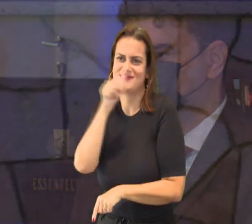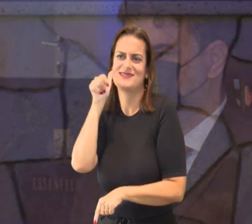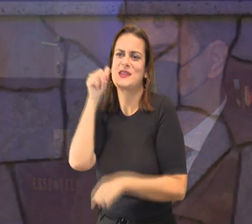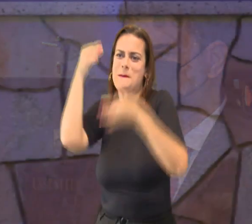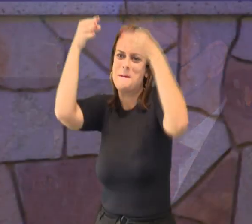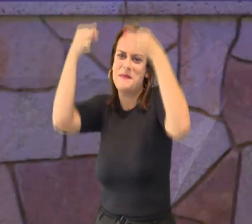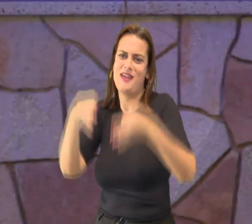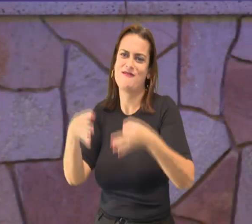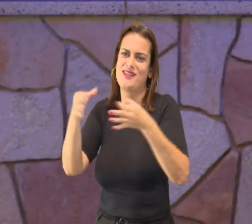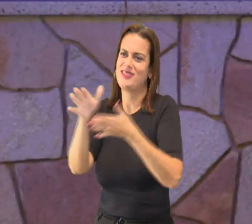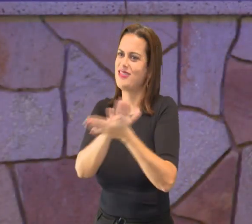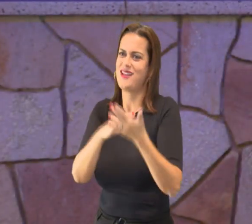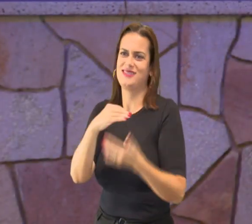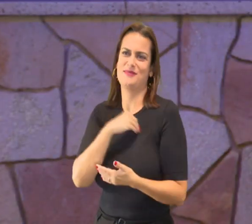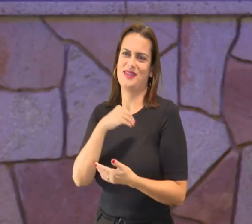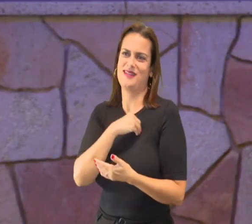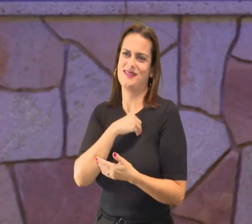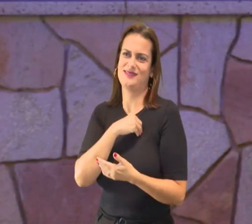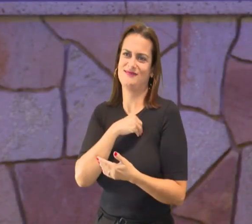pecado.